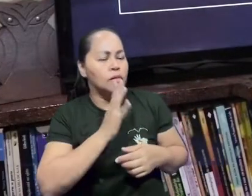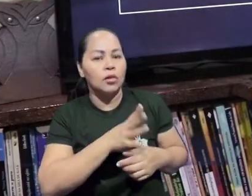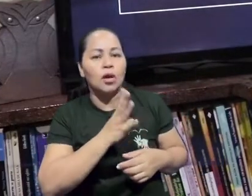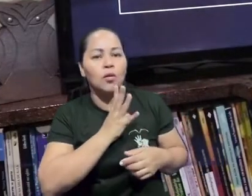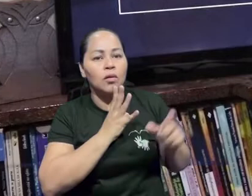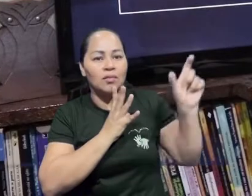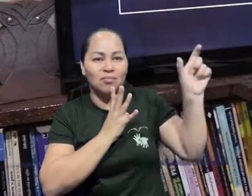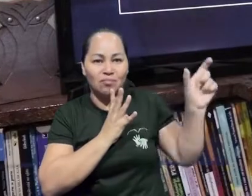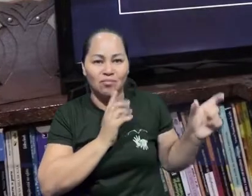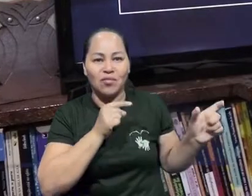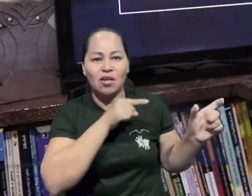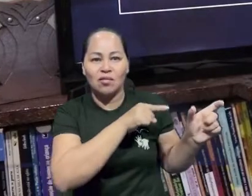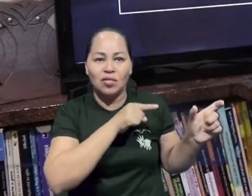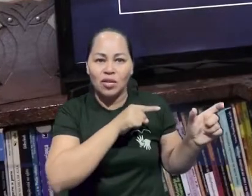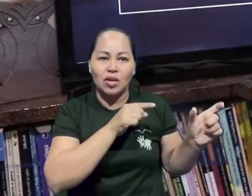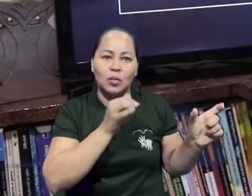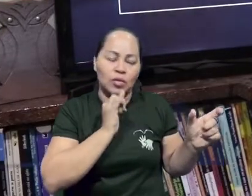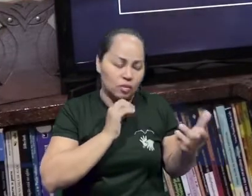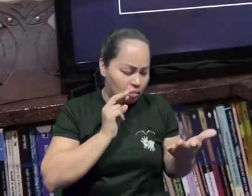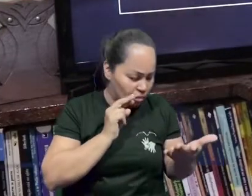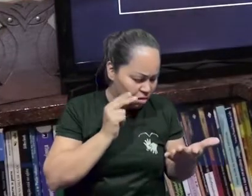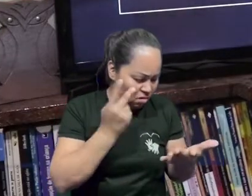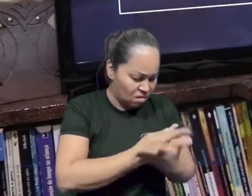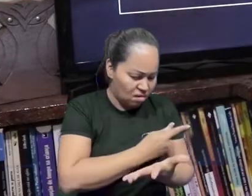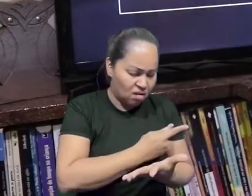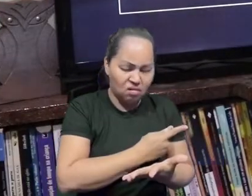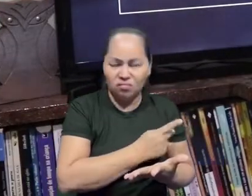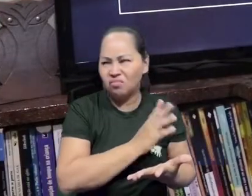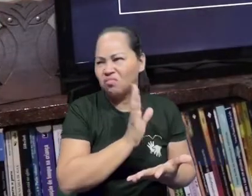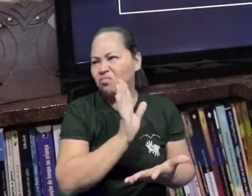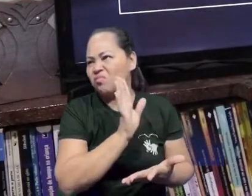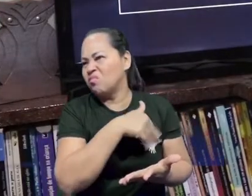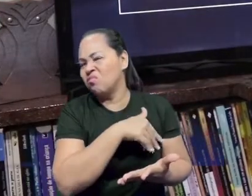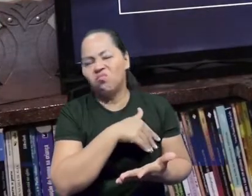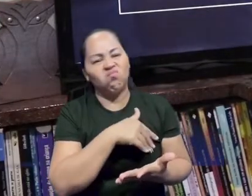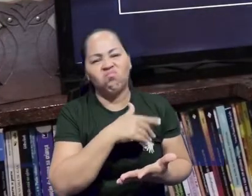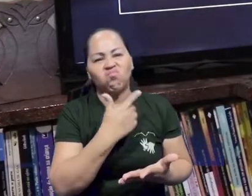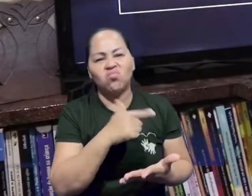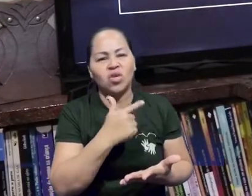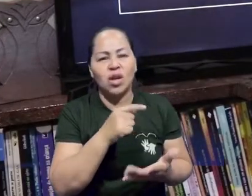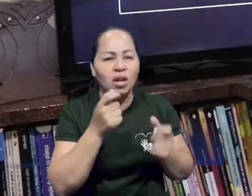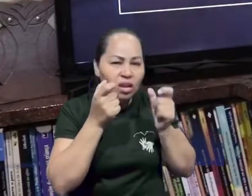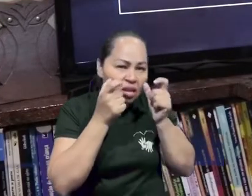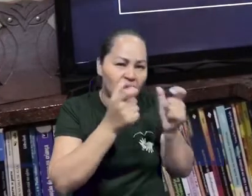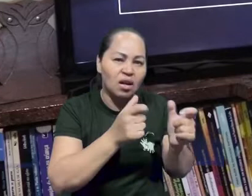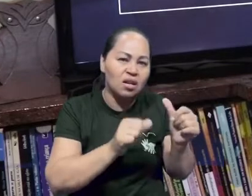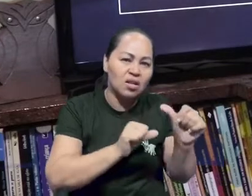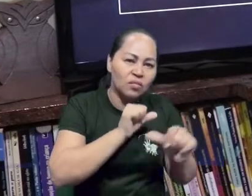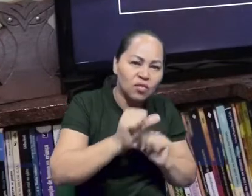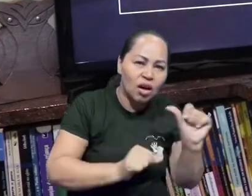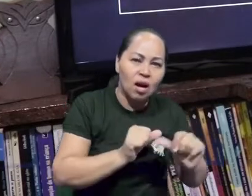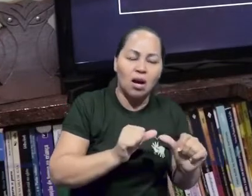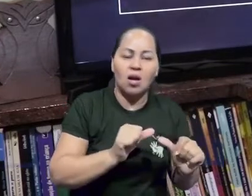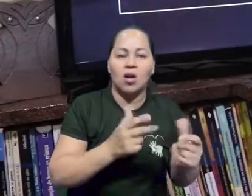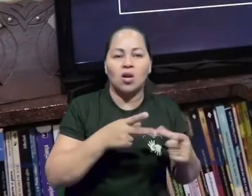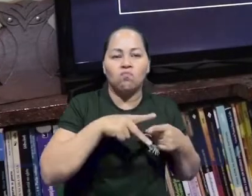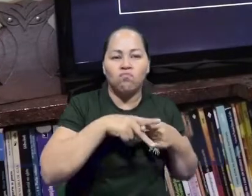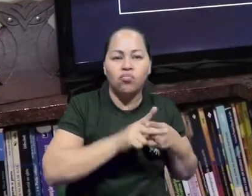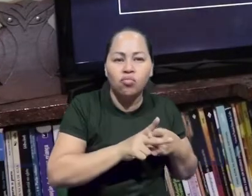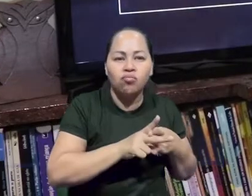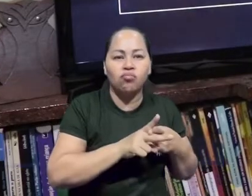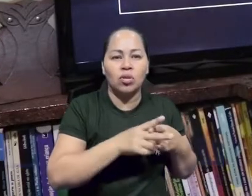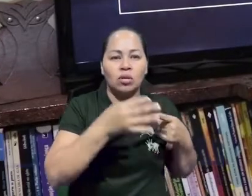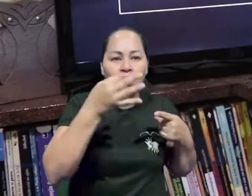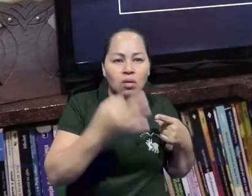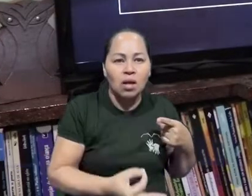alguma atividade, ele não percebe o erro e quando ele percebe, ele não tem muito interesse em corrigir, ou é